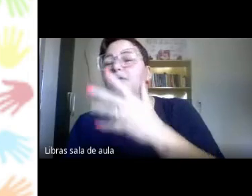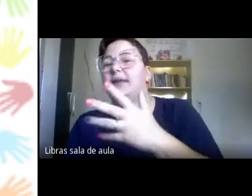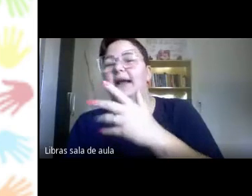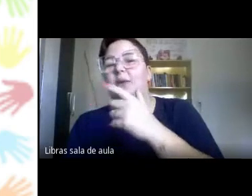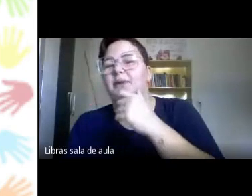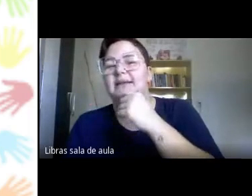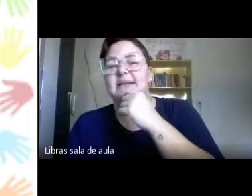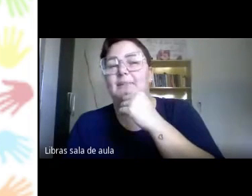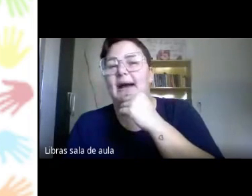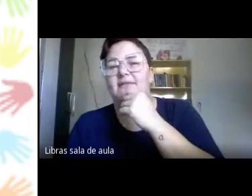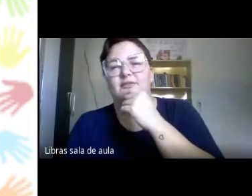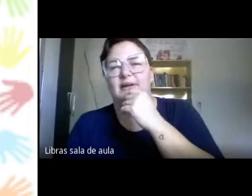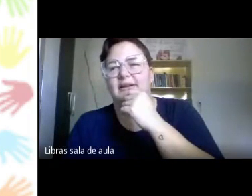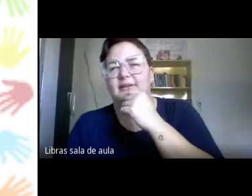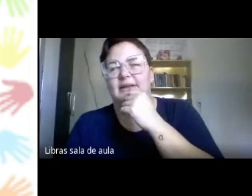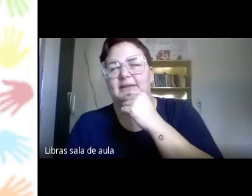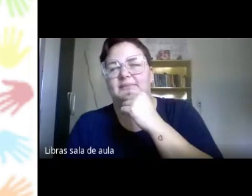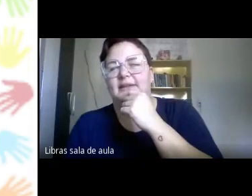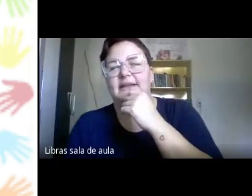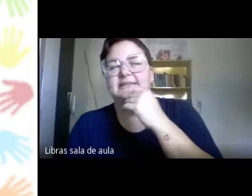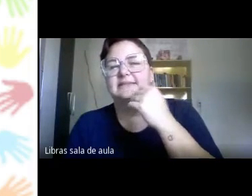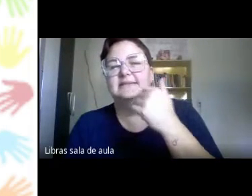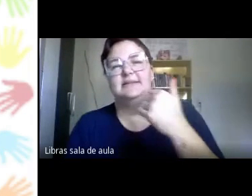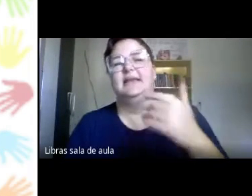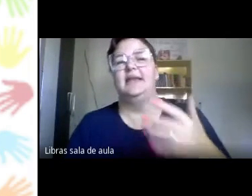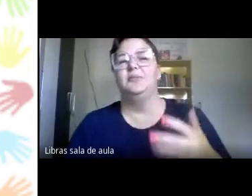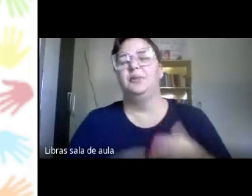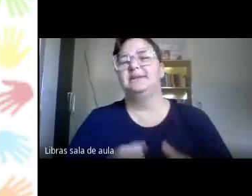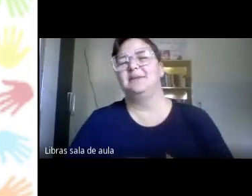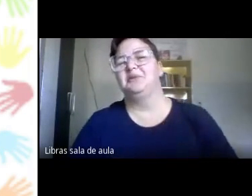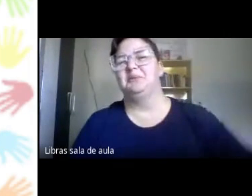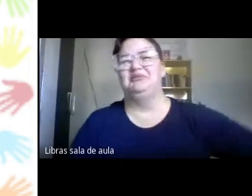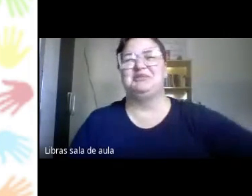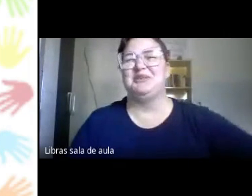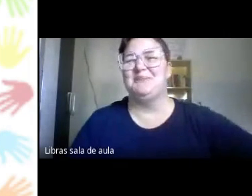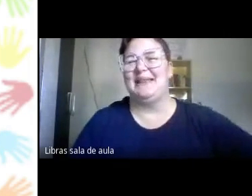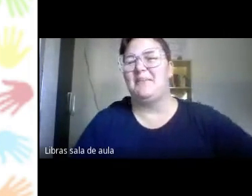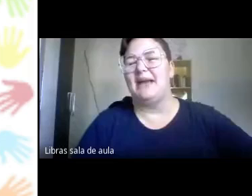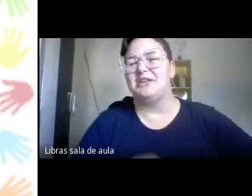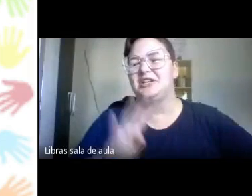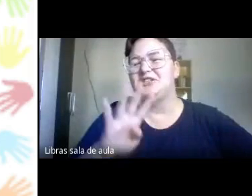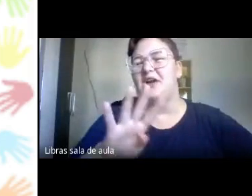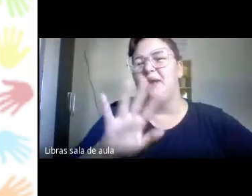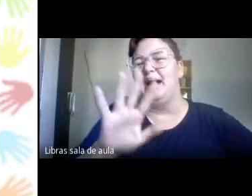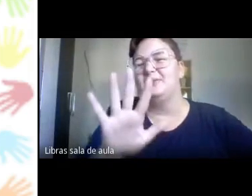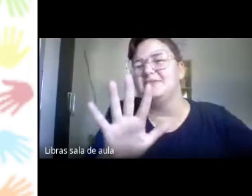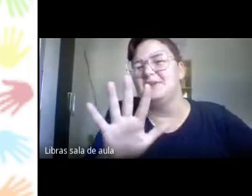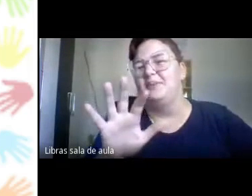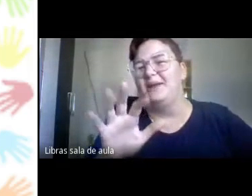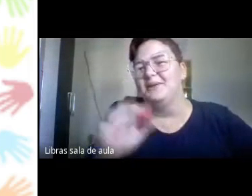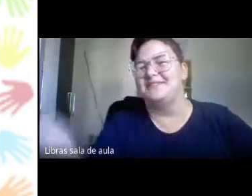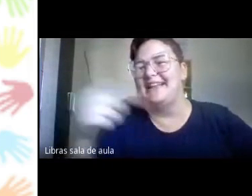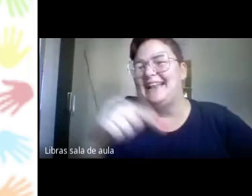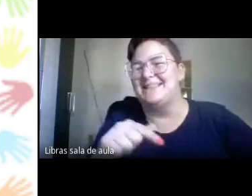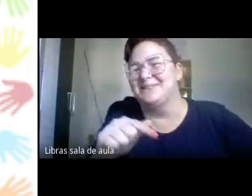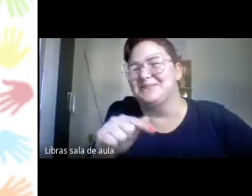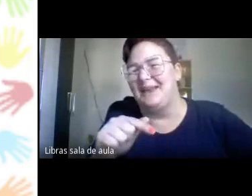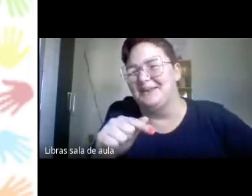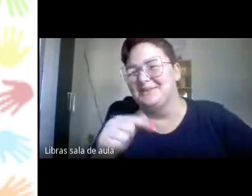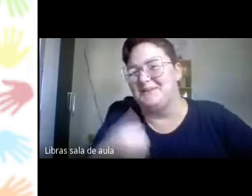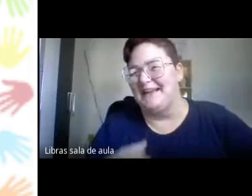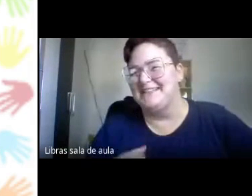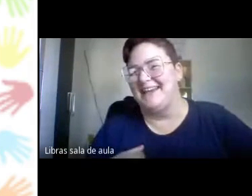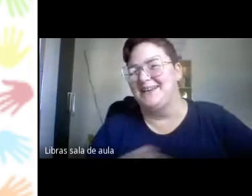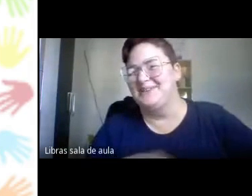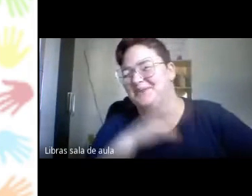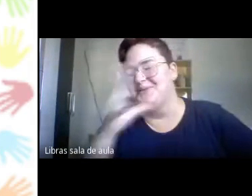era muito legal, porque eles amavam aquilo ali. E eles queriam, por exemplo, que o professor de matemática tinha 4 ou 5 períodos, cedesse os